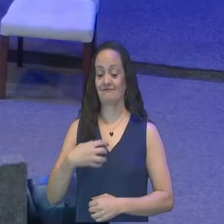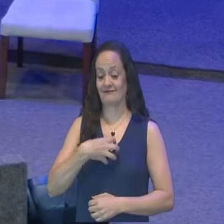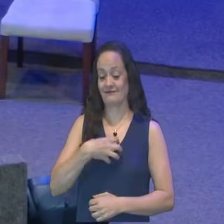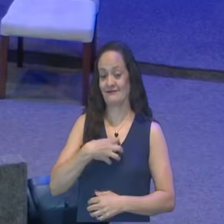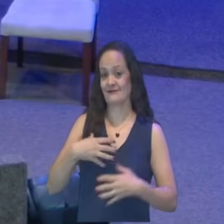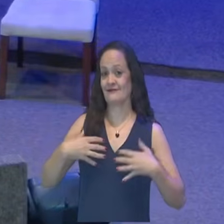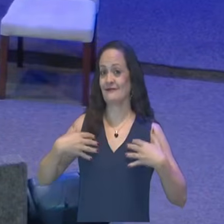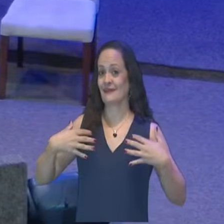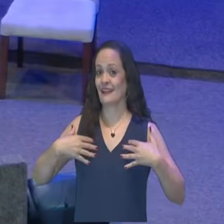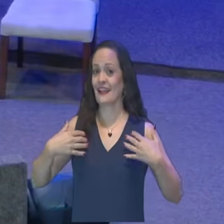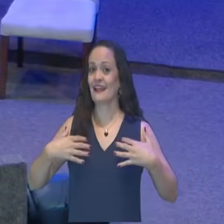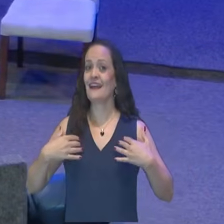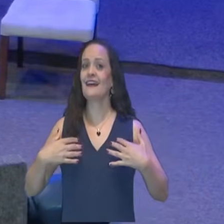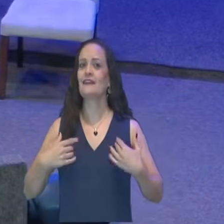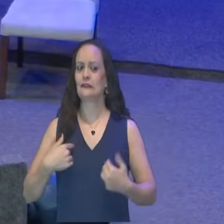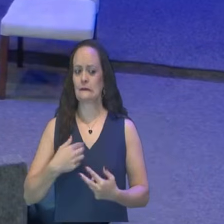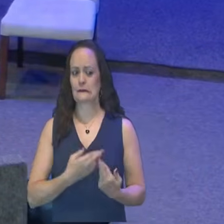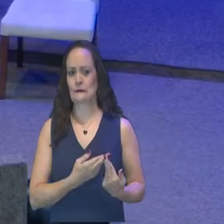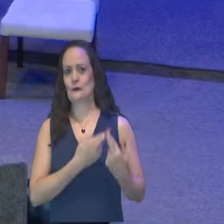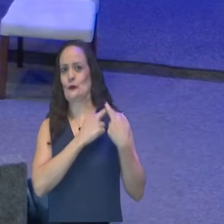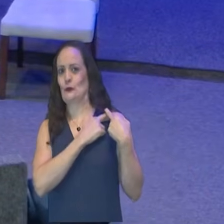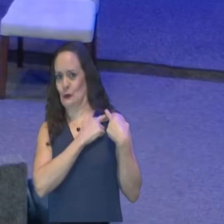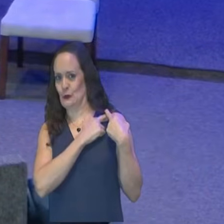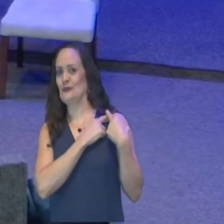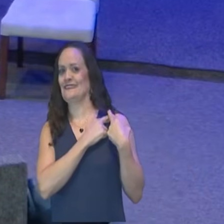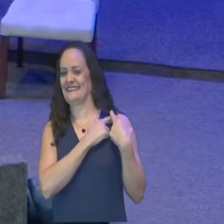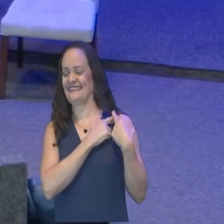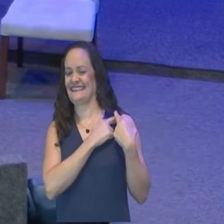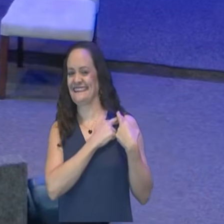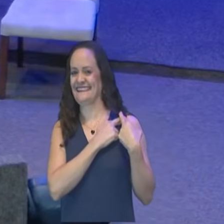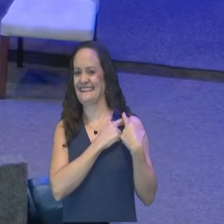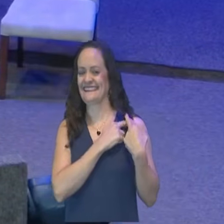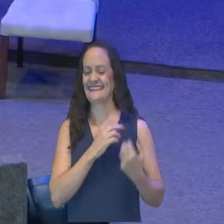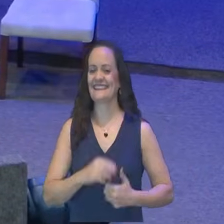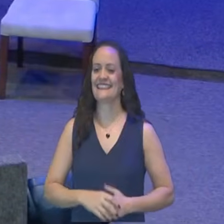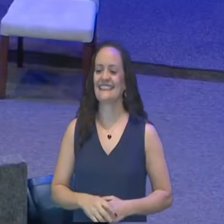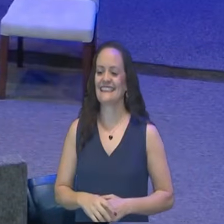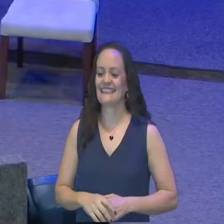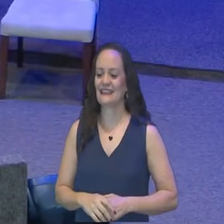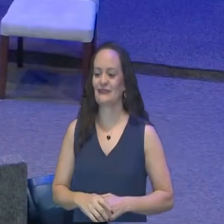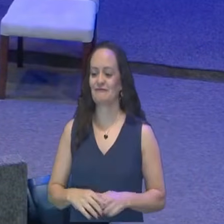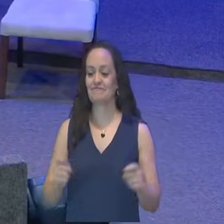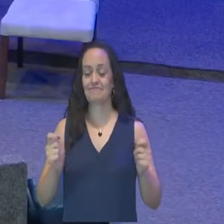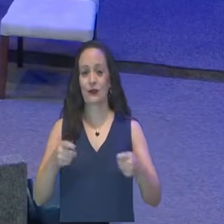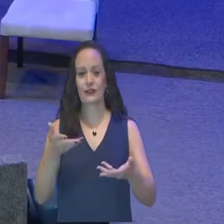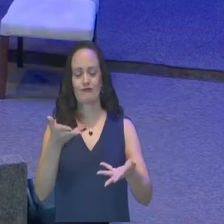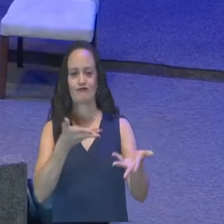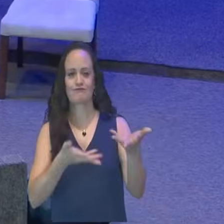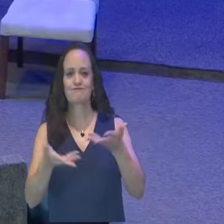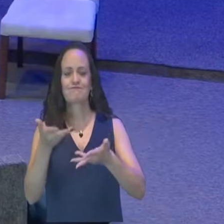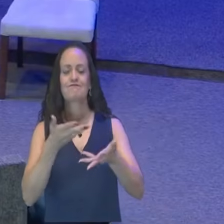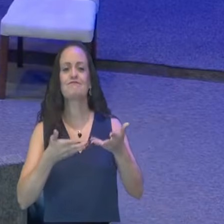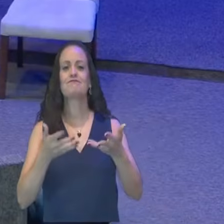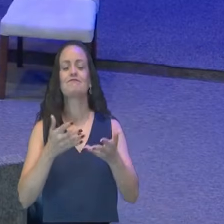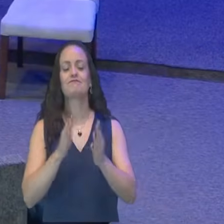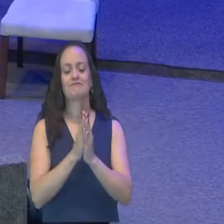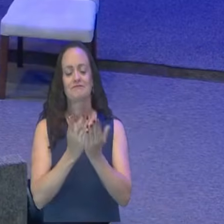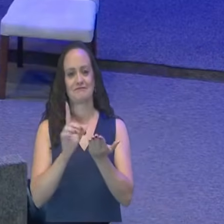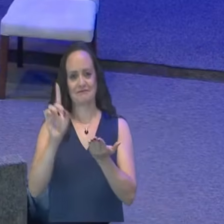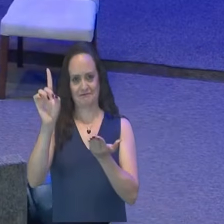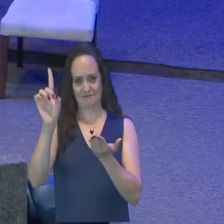alegria e de grande responsabilidade poder compartilhar da palavra de Deus com os irmãos nesta